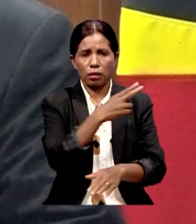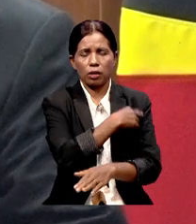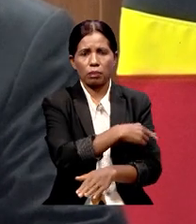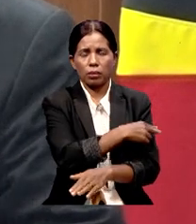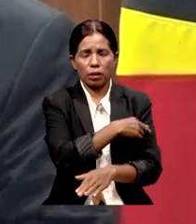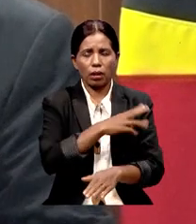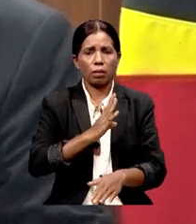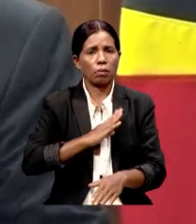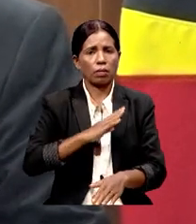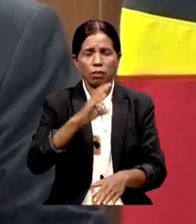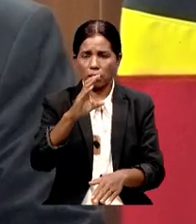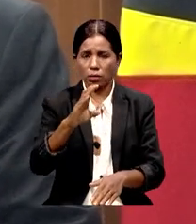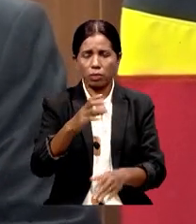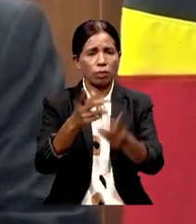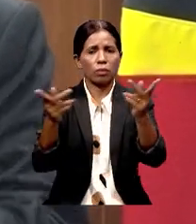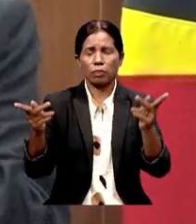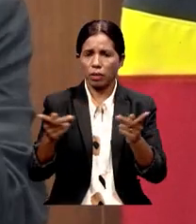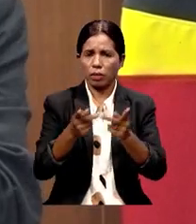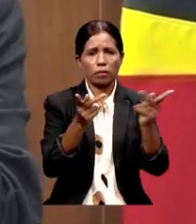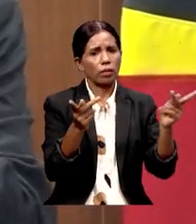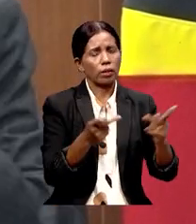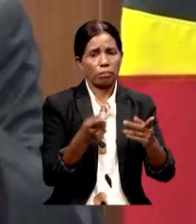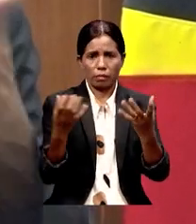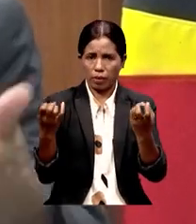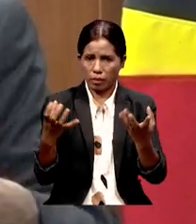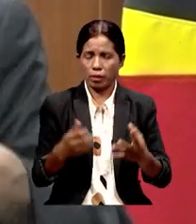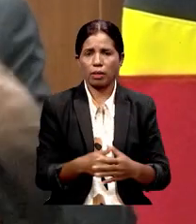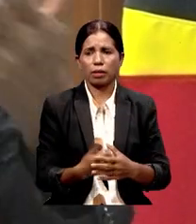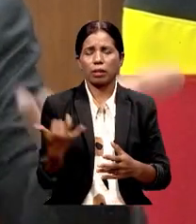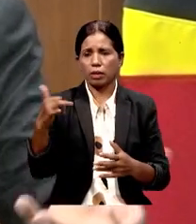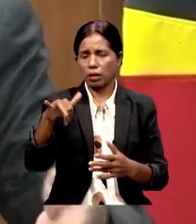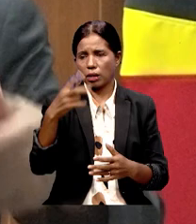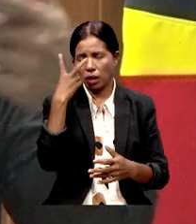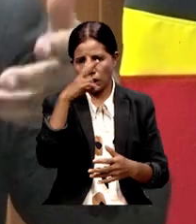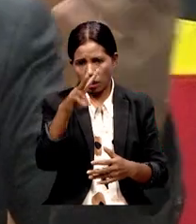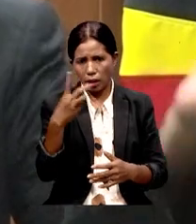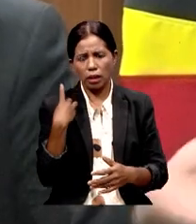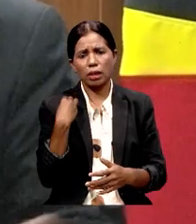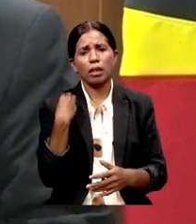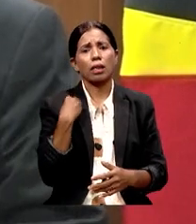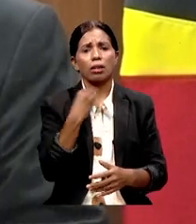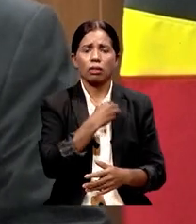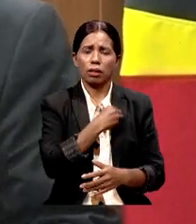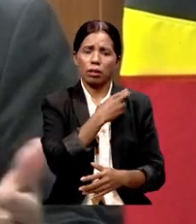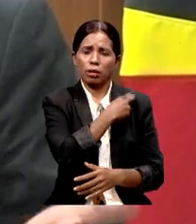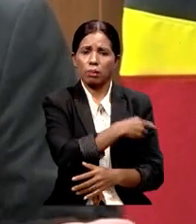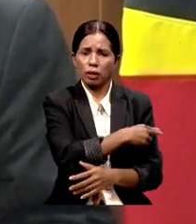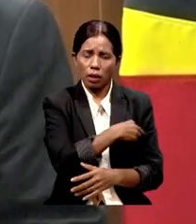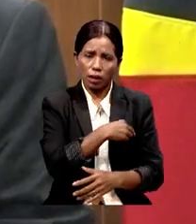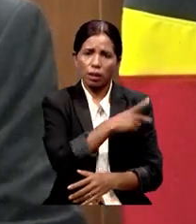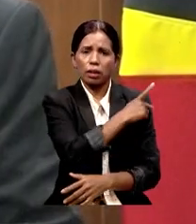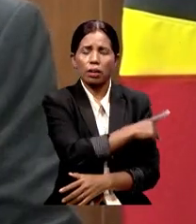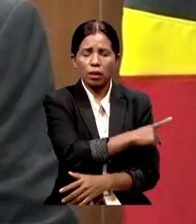para tomar fatio, foi o em. Tira areia, tem hospitais, areia, tem clínicas, areia